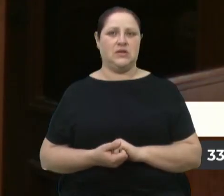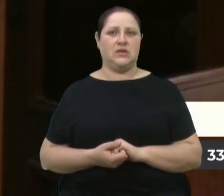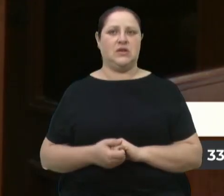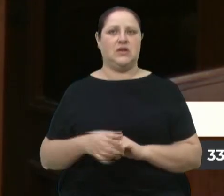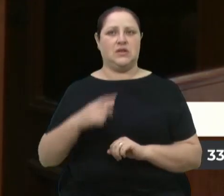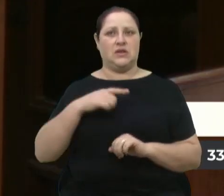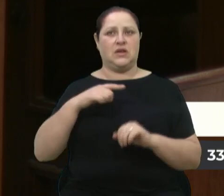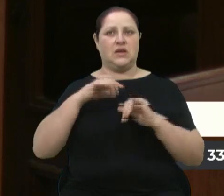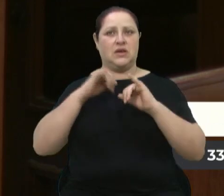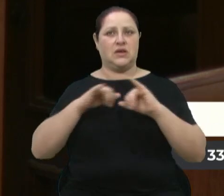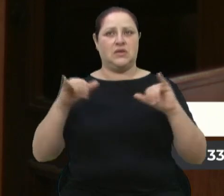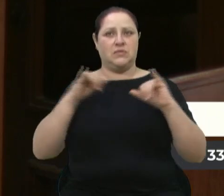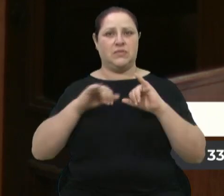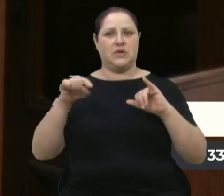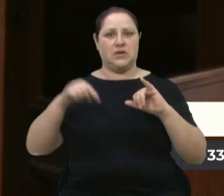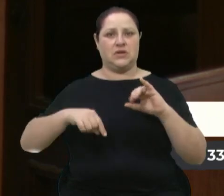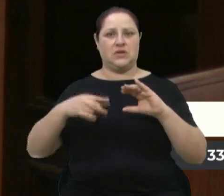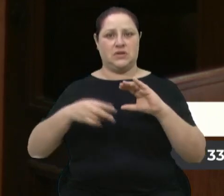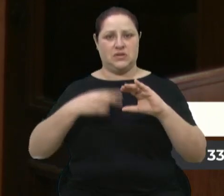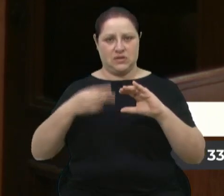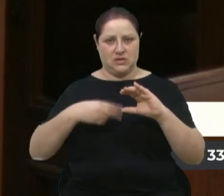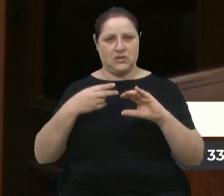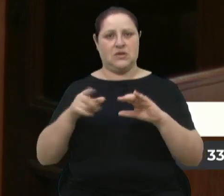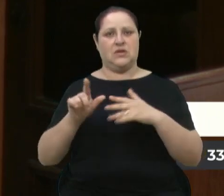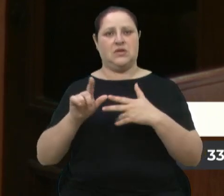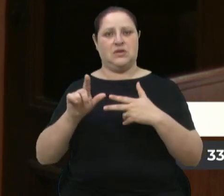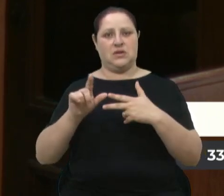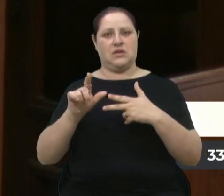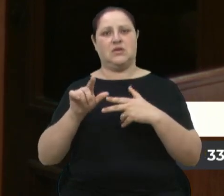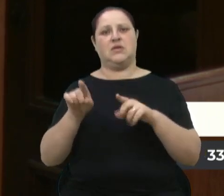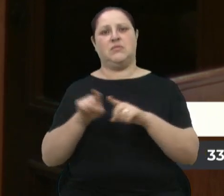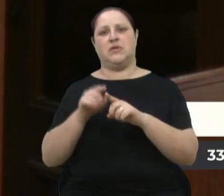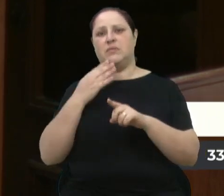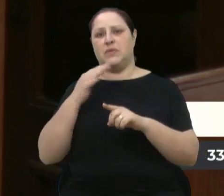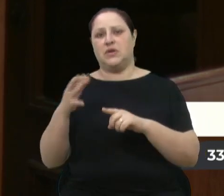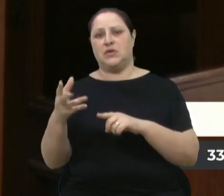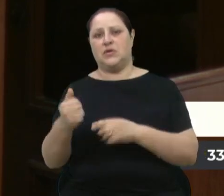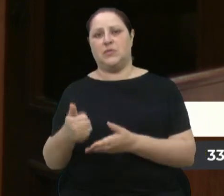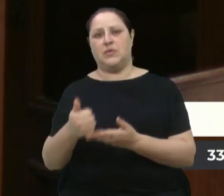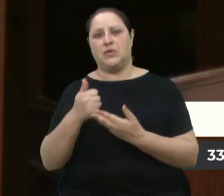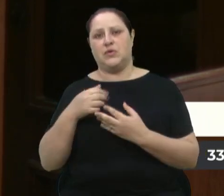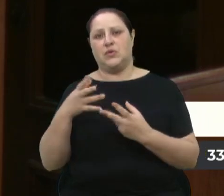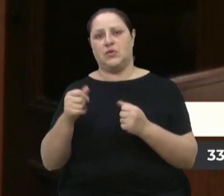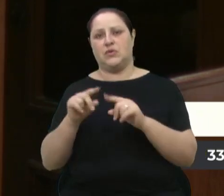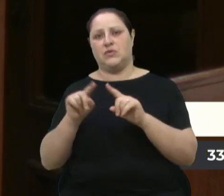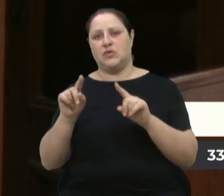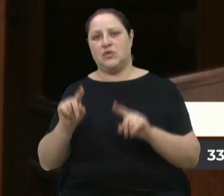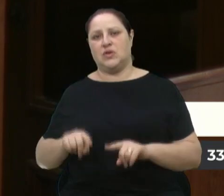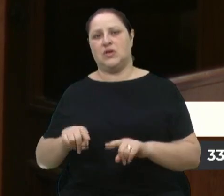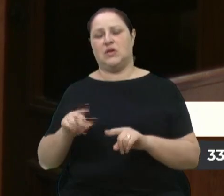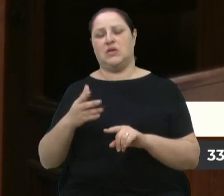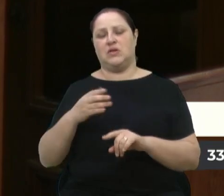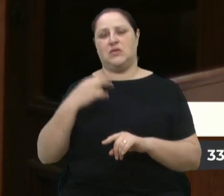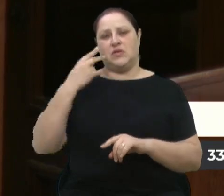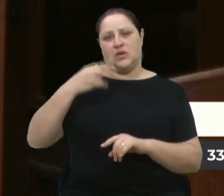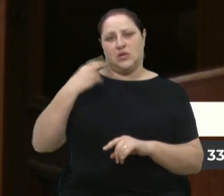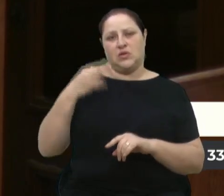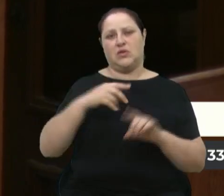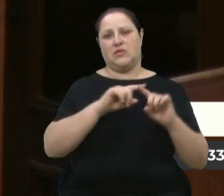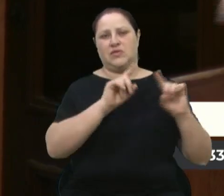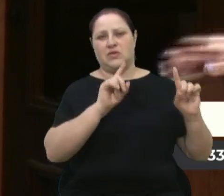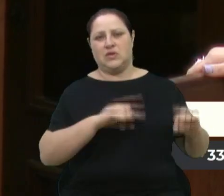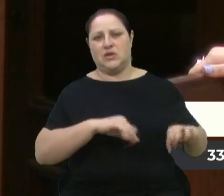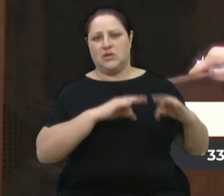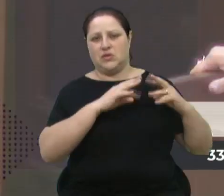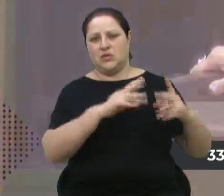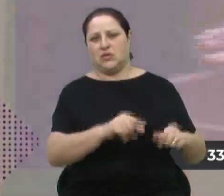Casa Legislativa. Pedimos a colaboração de todos os vereadores, servidores, os funcionários da Casa. A